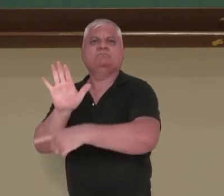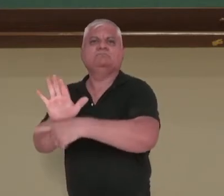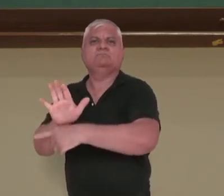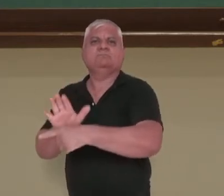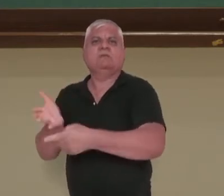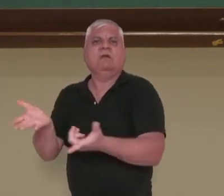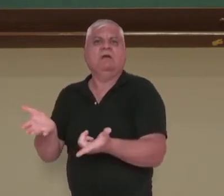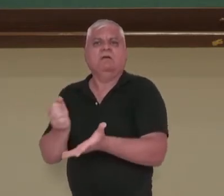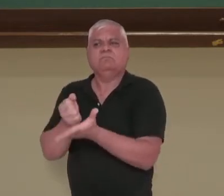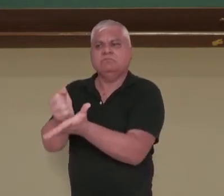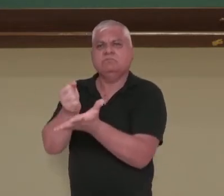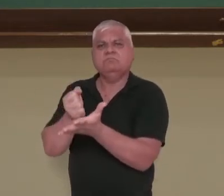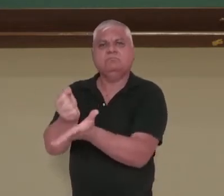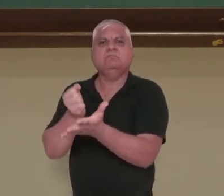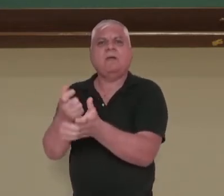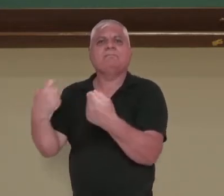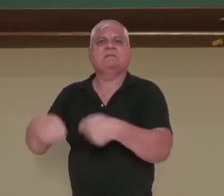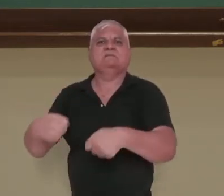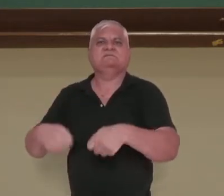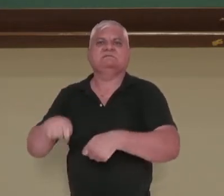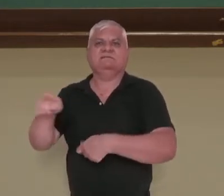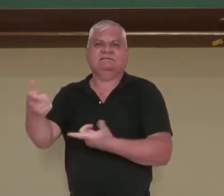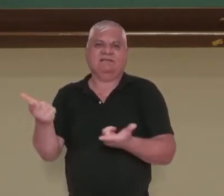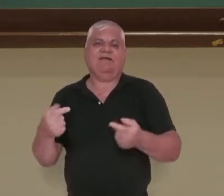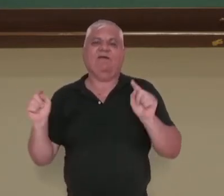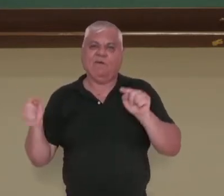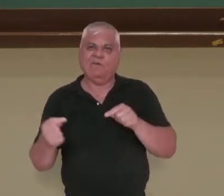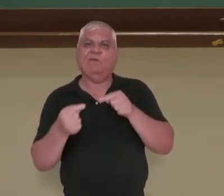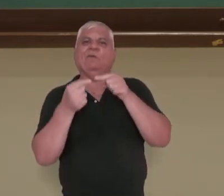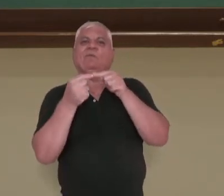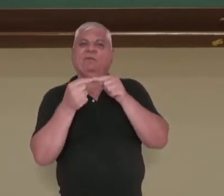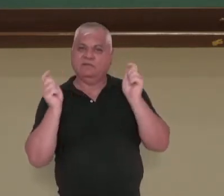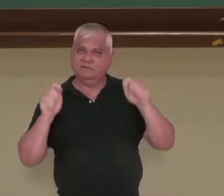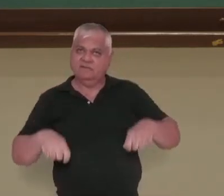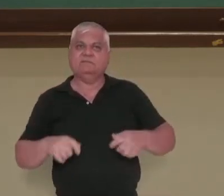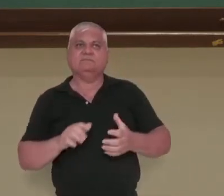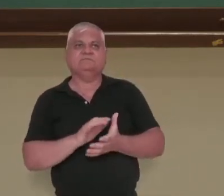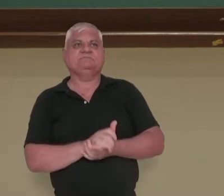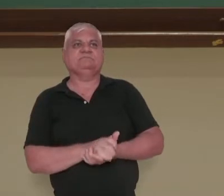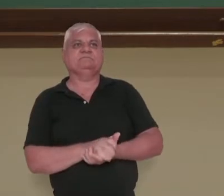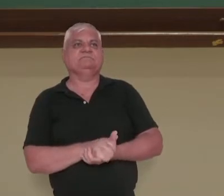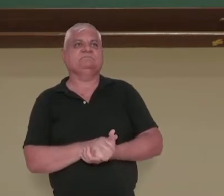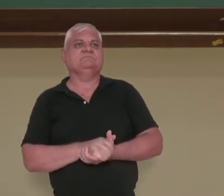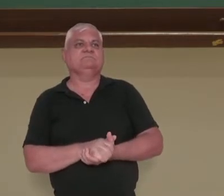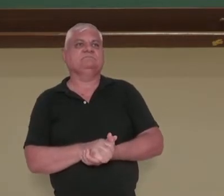atrás de auxiliar quando isso está de acordo com o que eu consigo realizar.